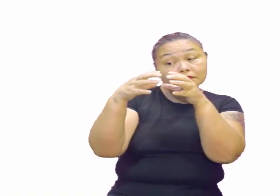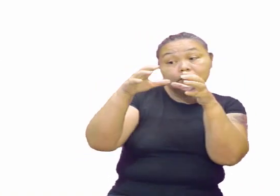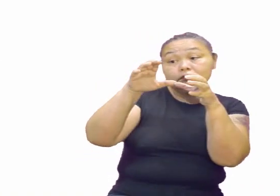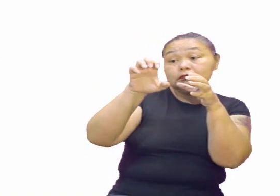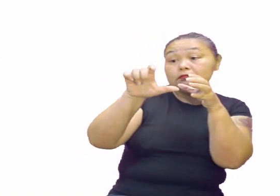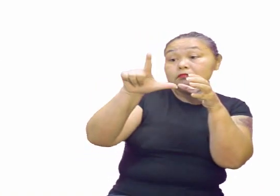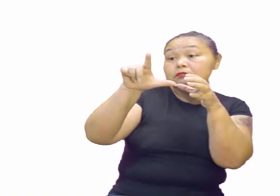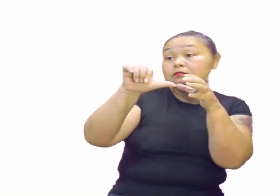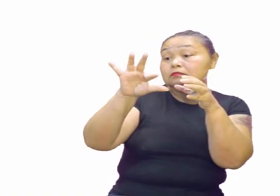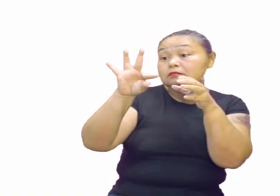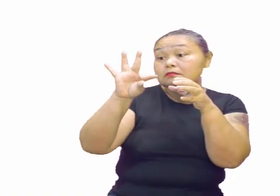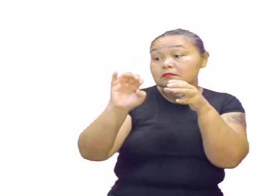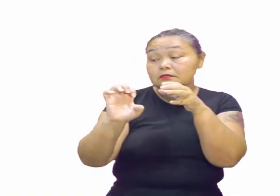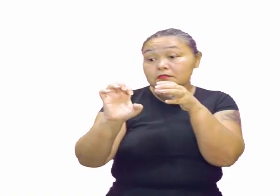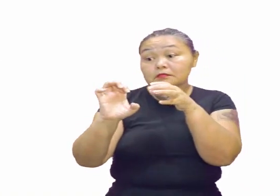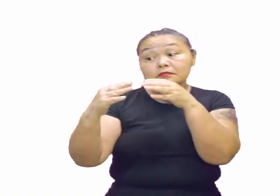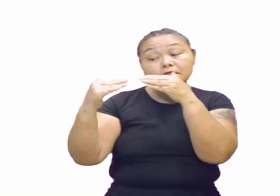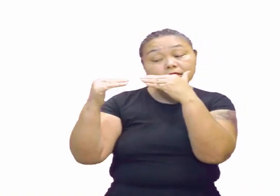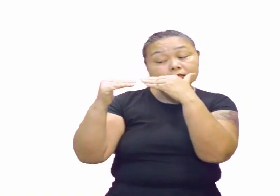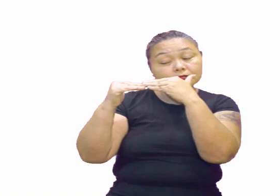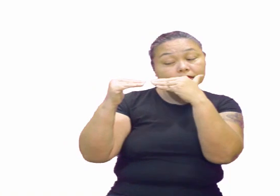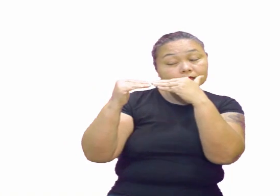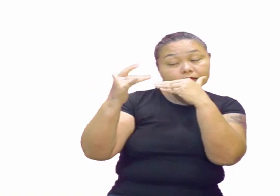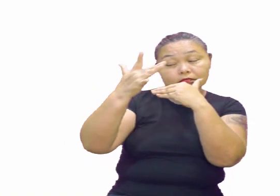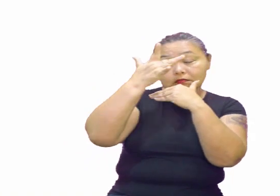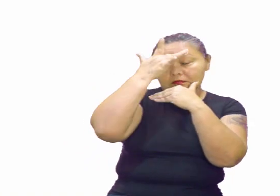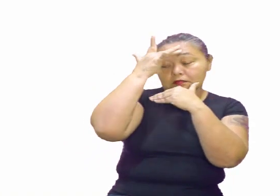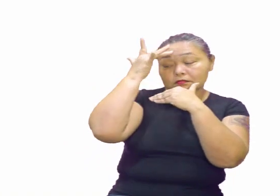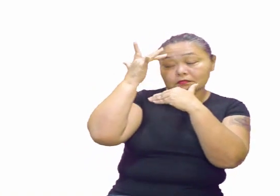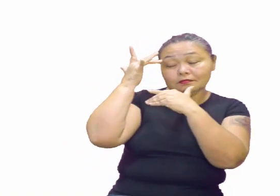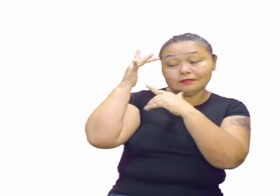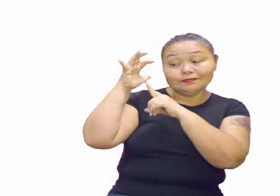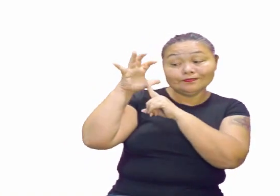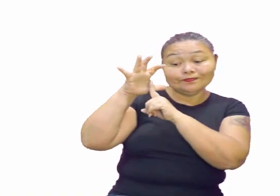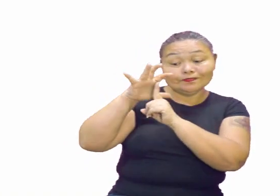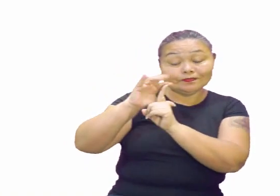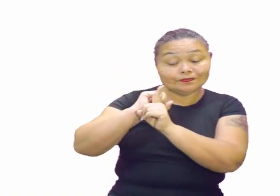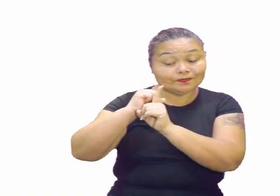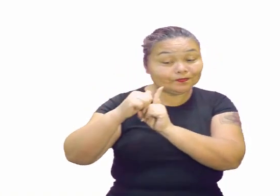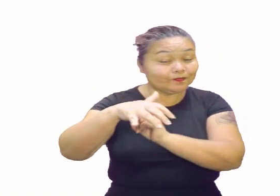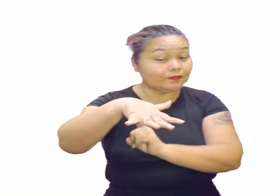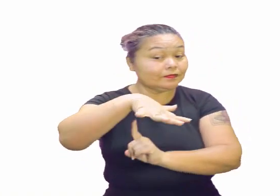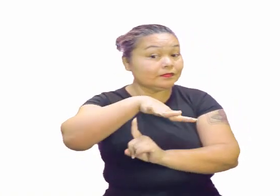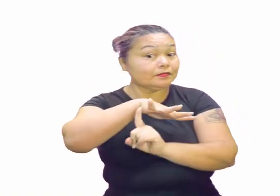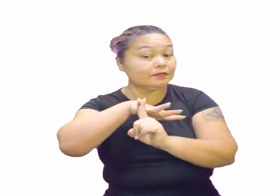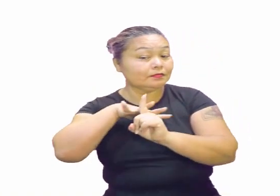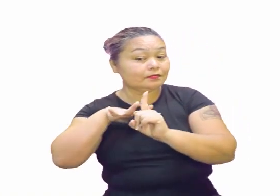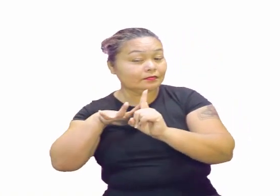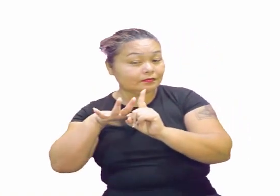quem vai concordar para essa mudança são pessoas que tinham influência na sociedade.